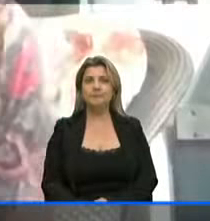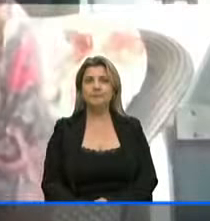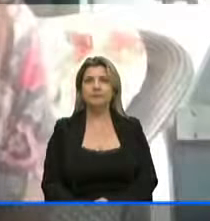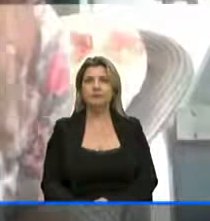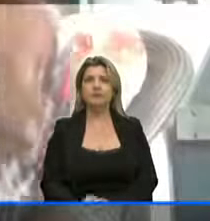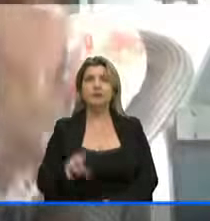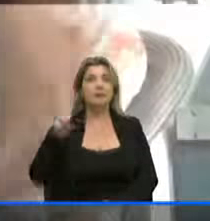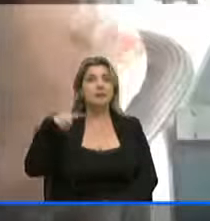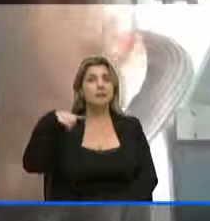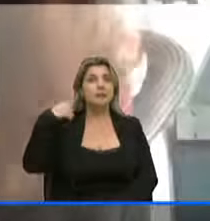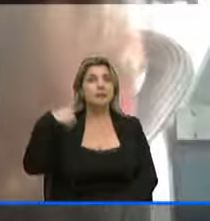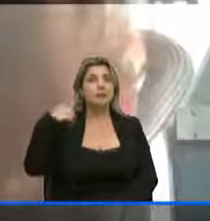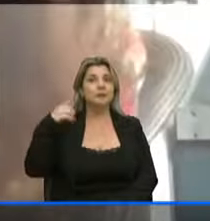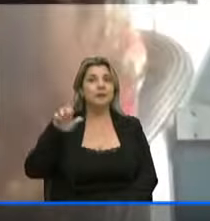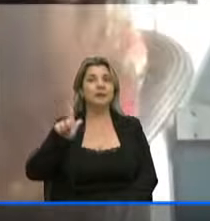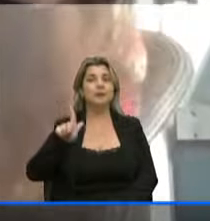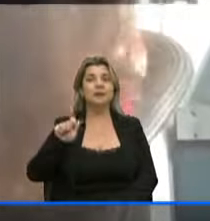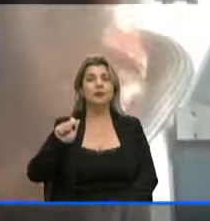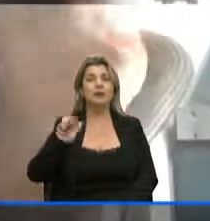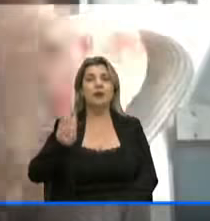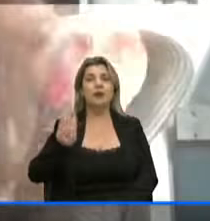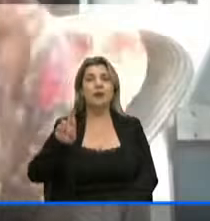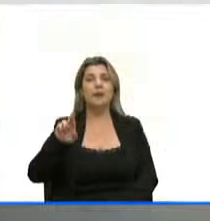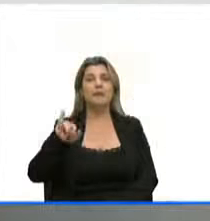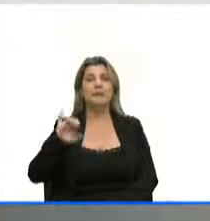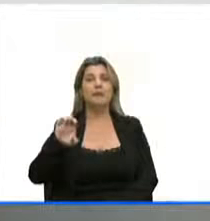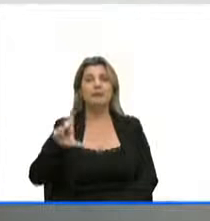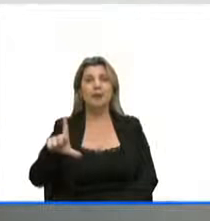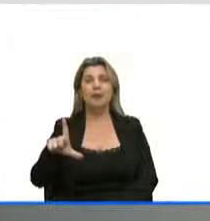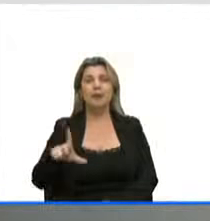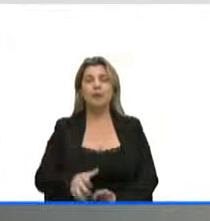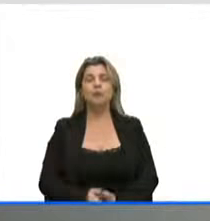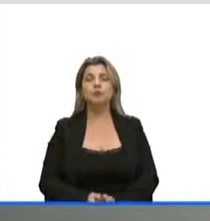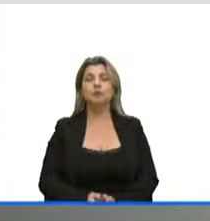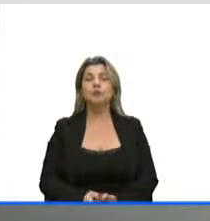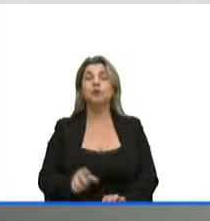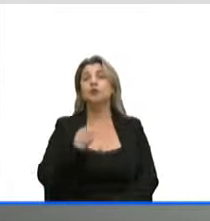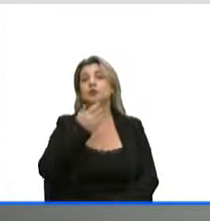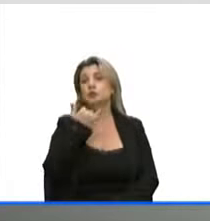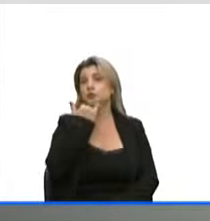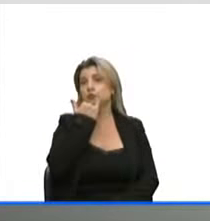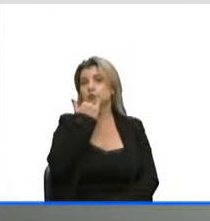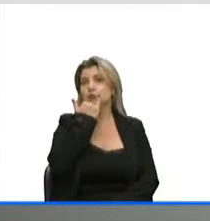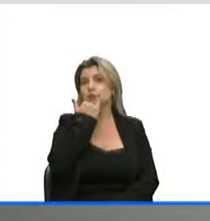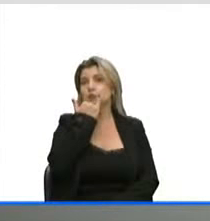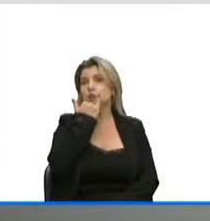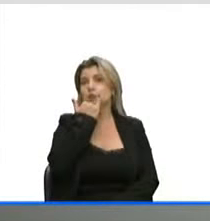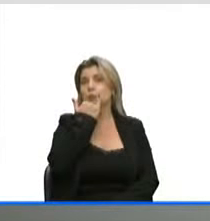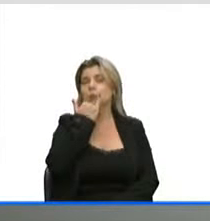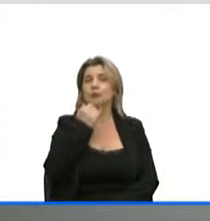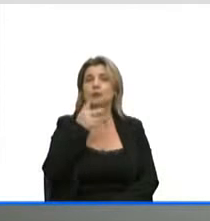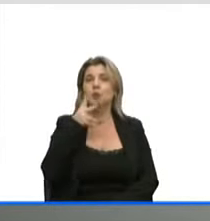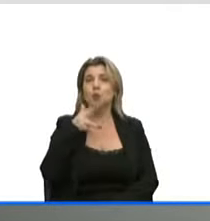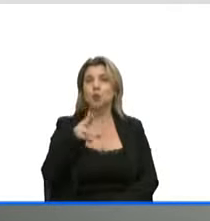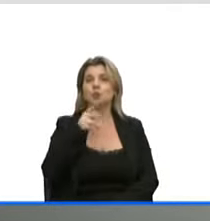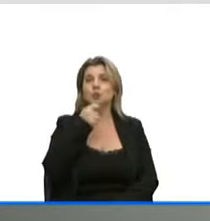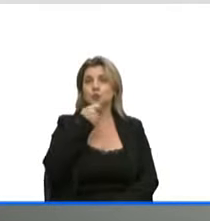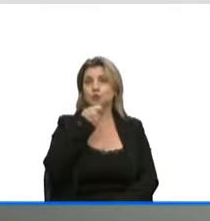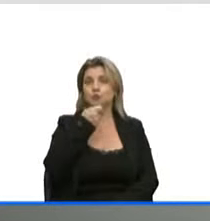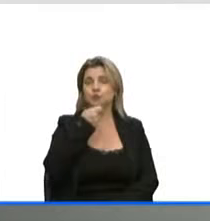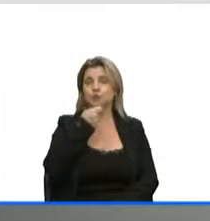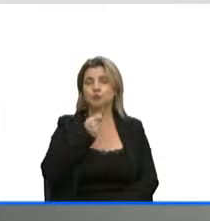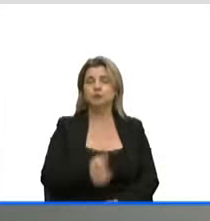O deputado Gabriel, nesse momento, também. Presidente, desculpe, cortou aqui o meu sono, não lhe ouvi. Ah, a Loiva chegou a sugerir que o